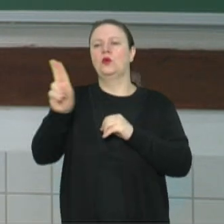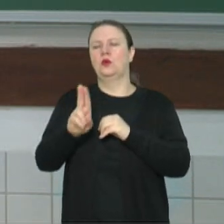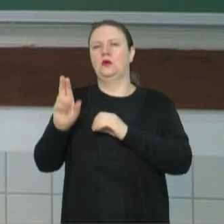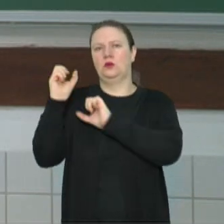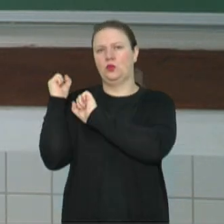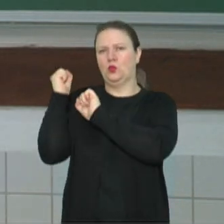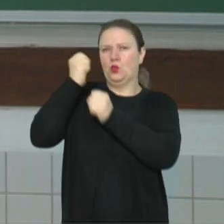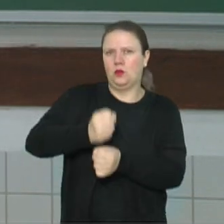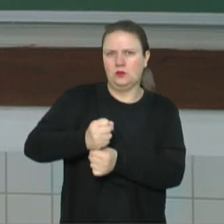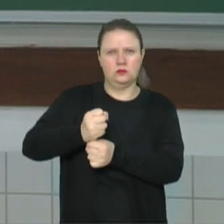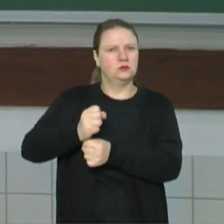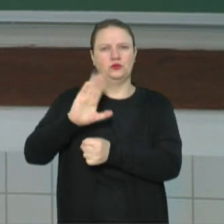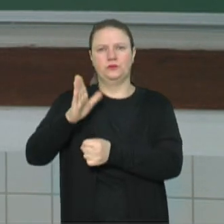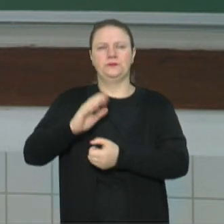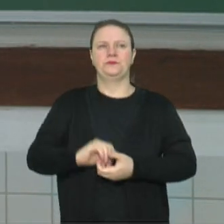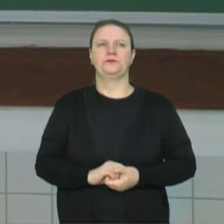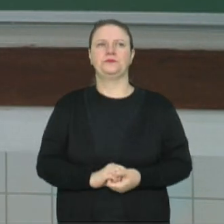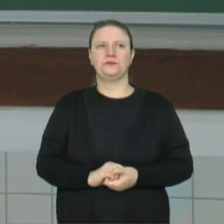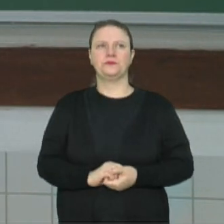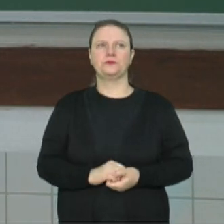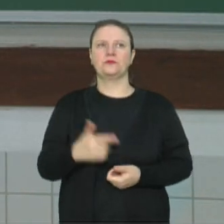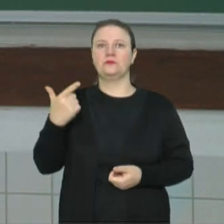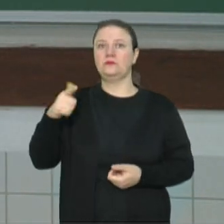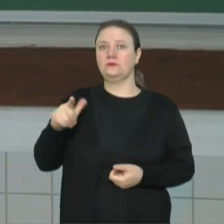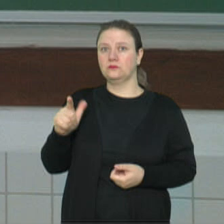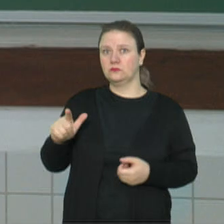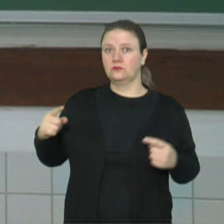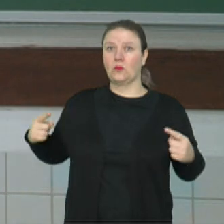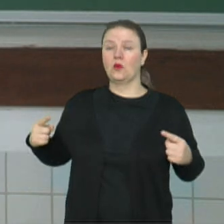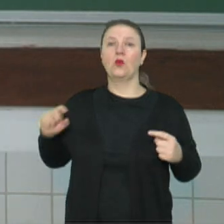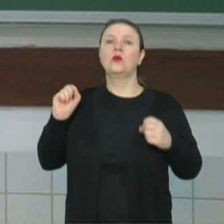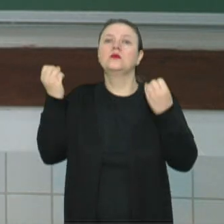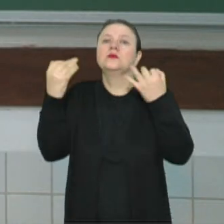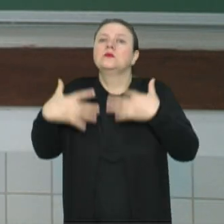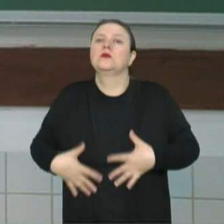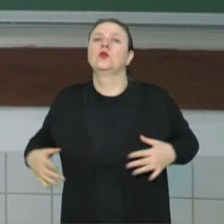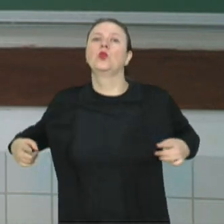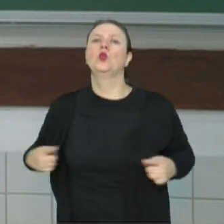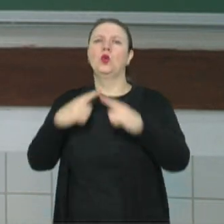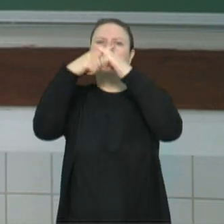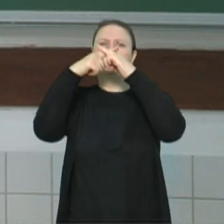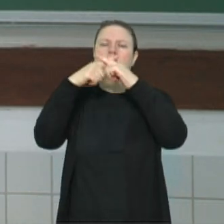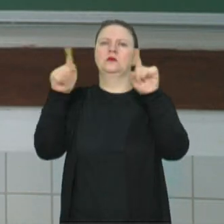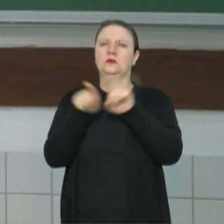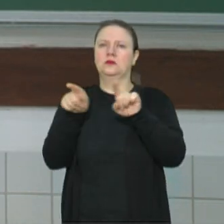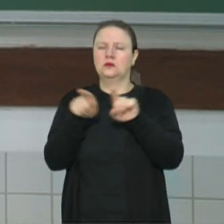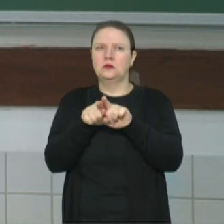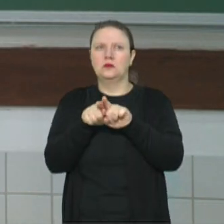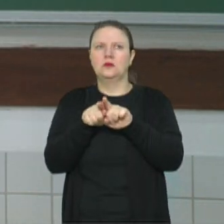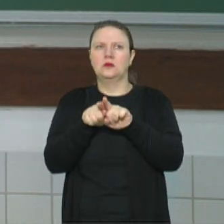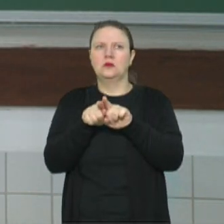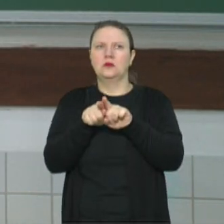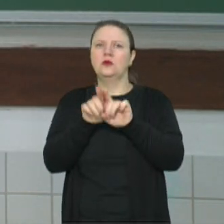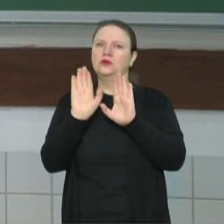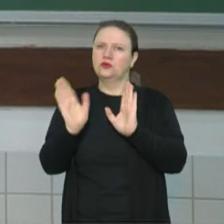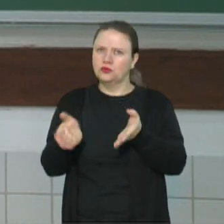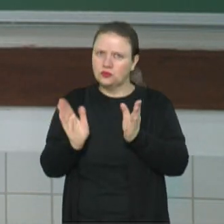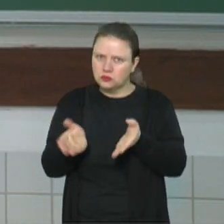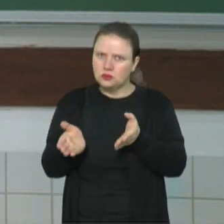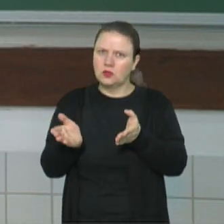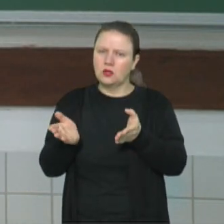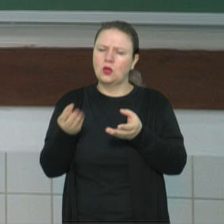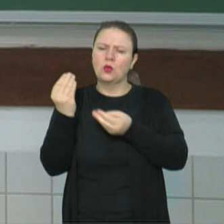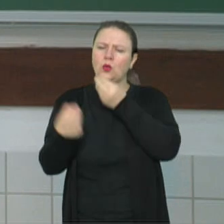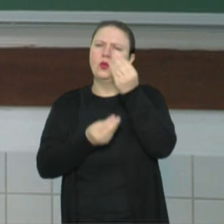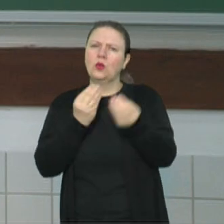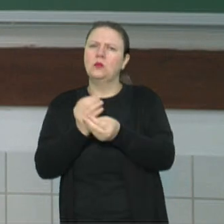no Jiu-Jitsu. Então, aqui para fecharmos, né, vamos falar sobre a questão de competição também, né? Então, nós tratamos a luta como